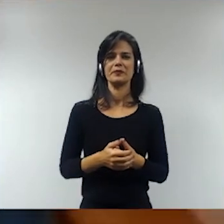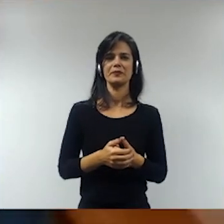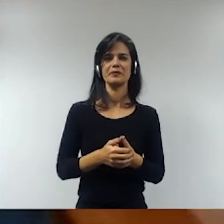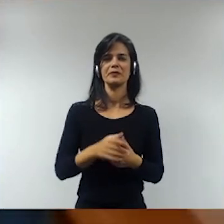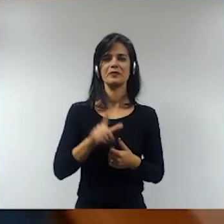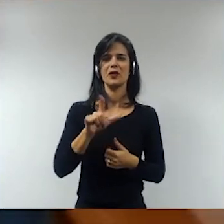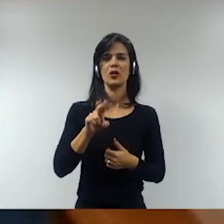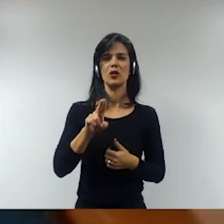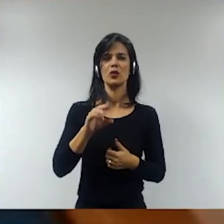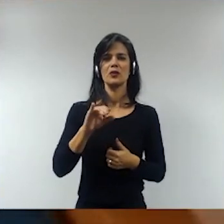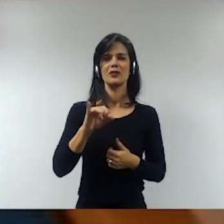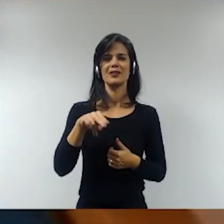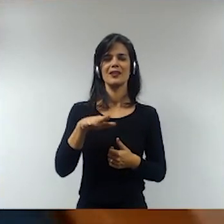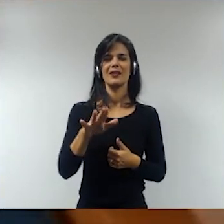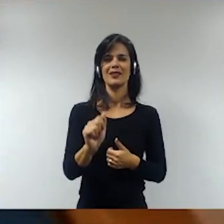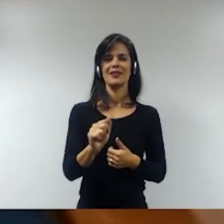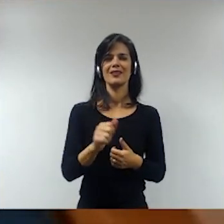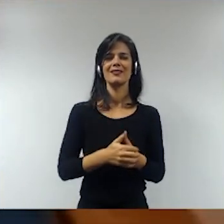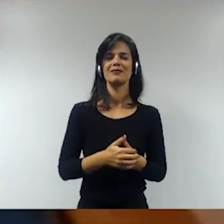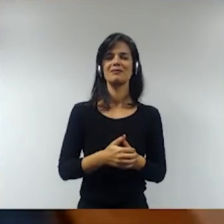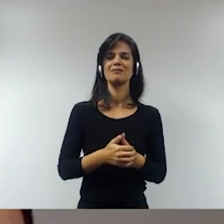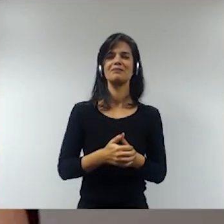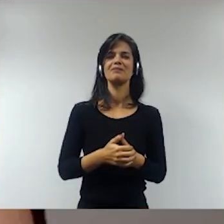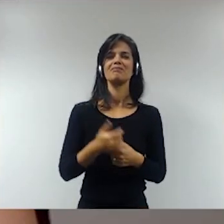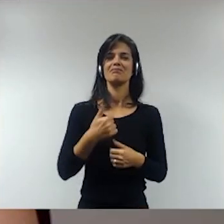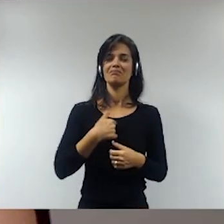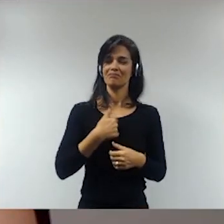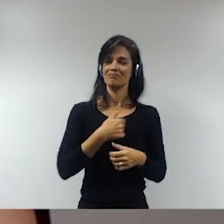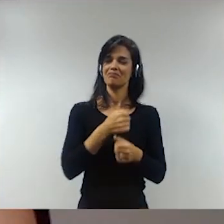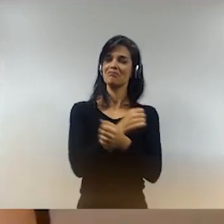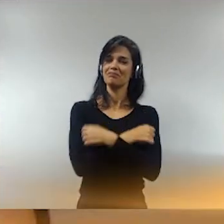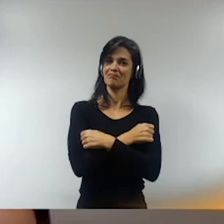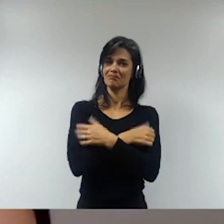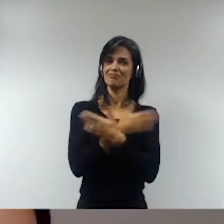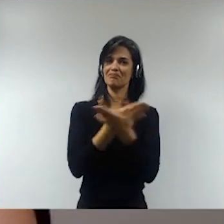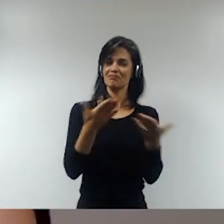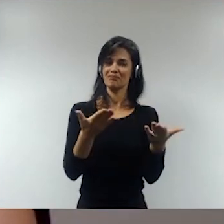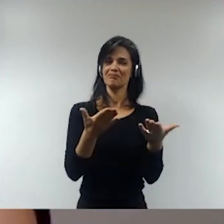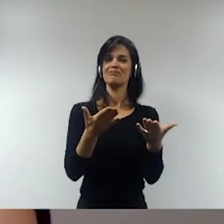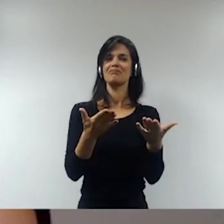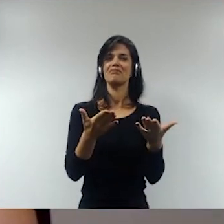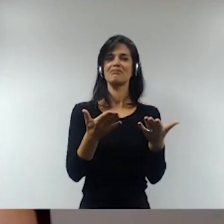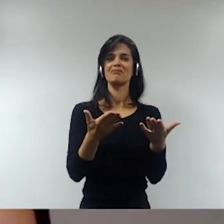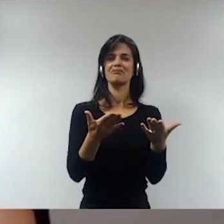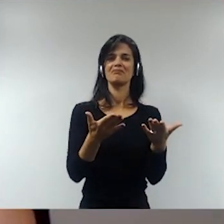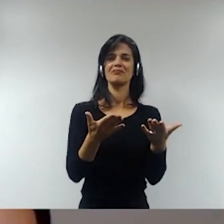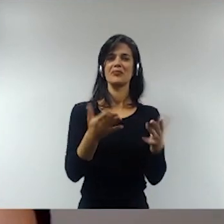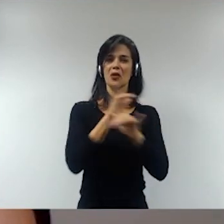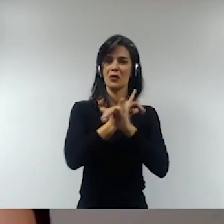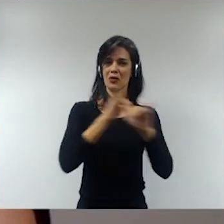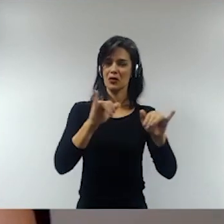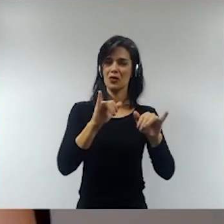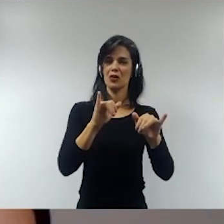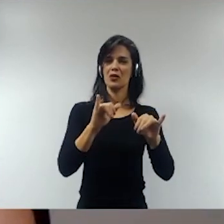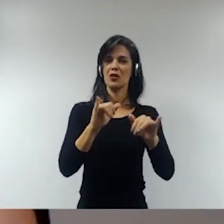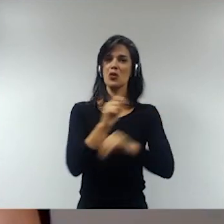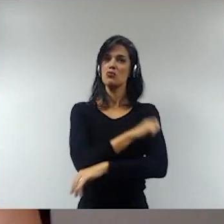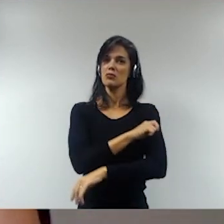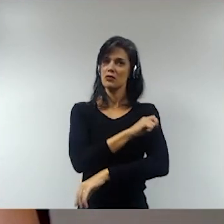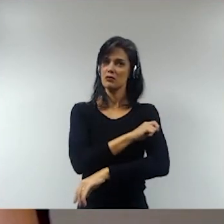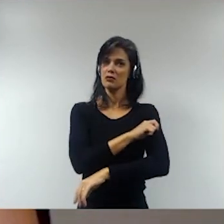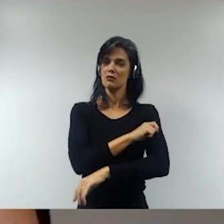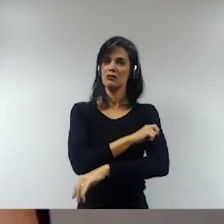Luciana, pode. Vamos lá, eu me despeço deixando principalmente uma mensagem aos estudantes de